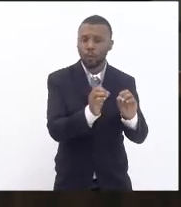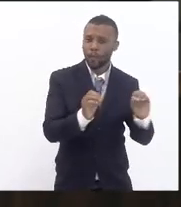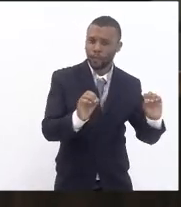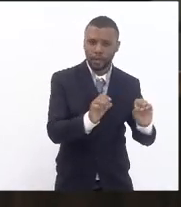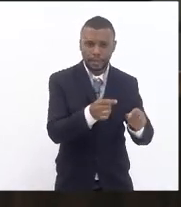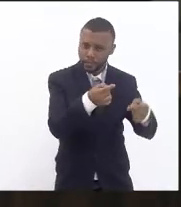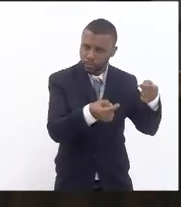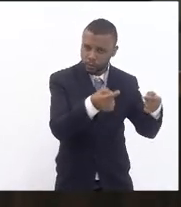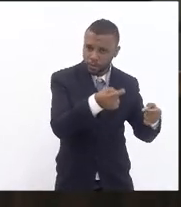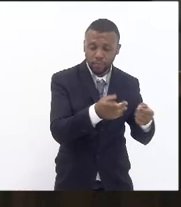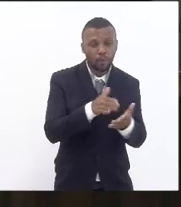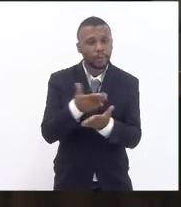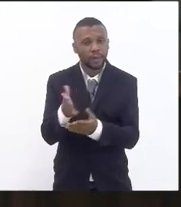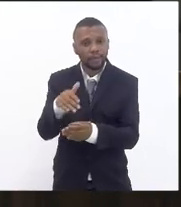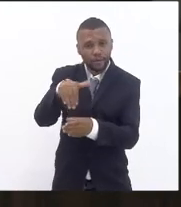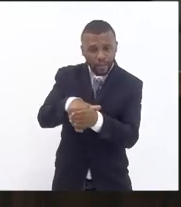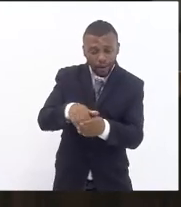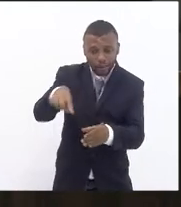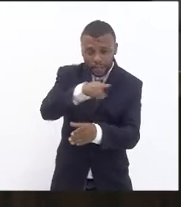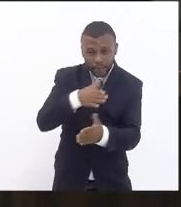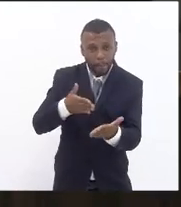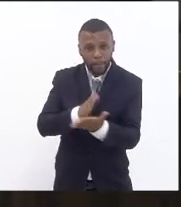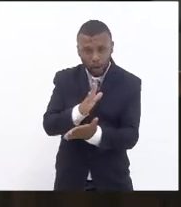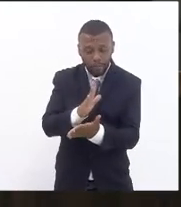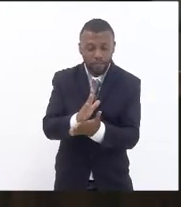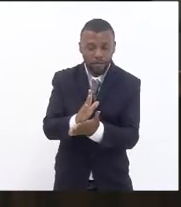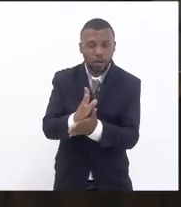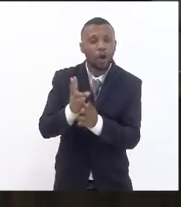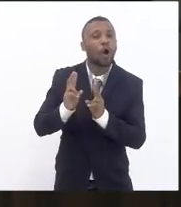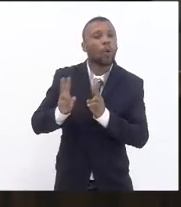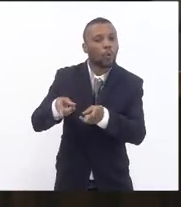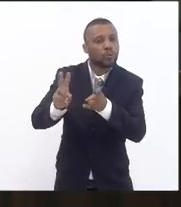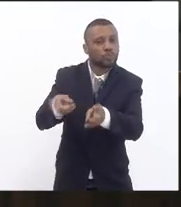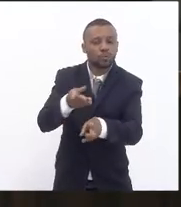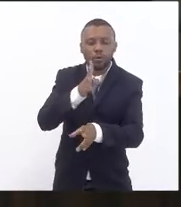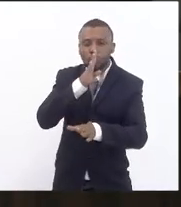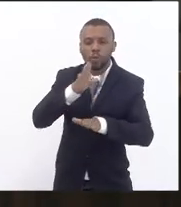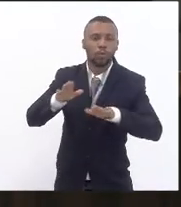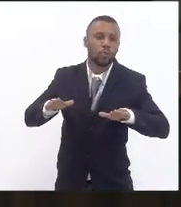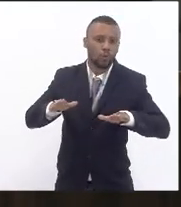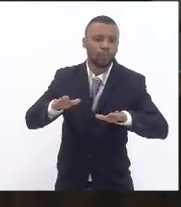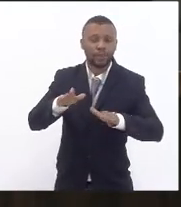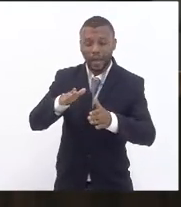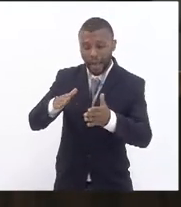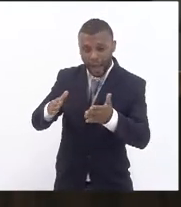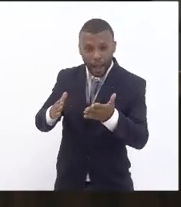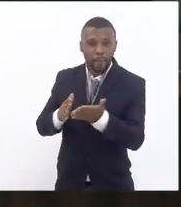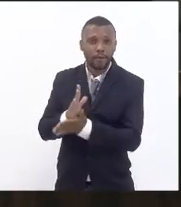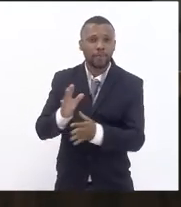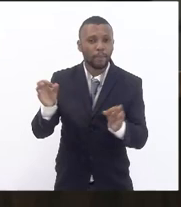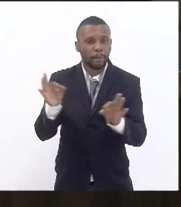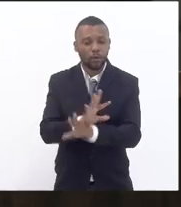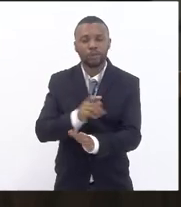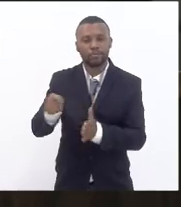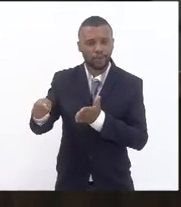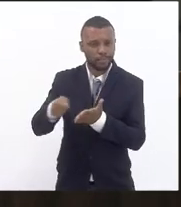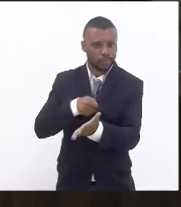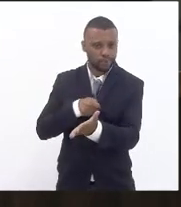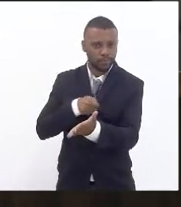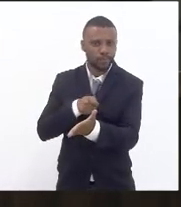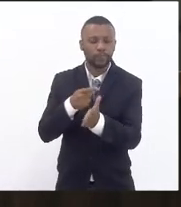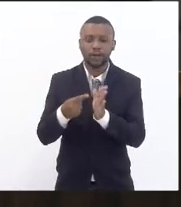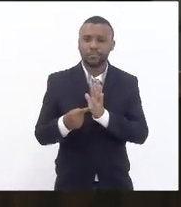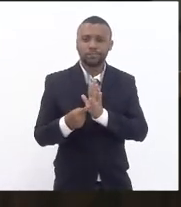em votação. Senhores que aprovam, permaneçam como estão. Aprovado, vai à publicação.